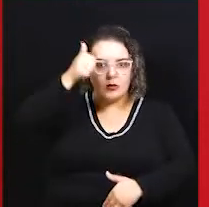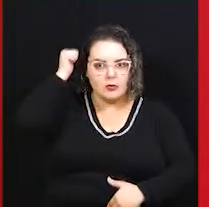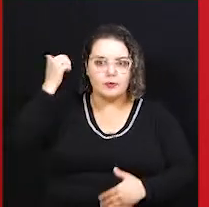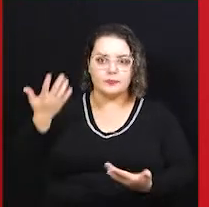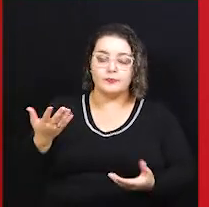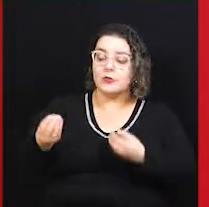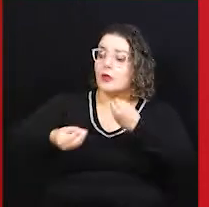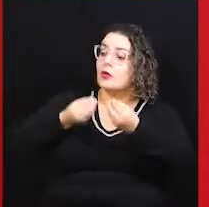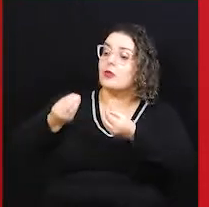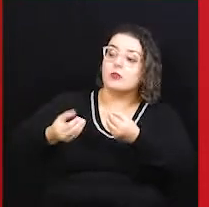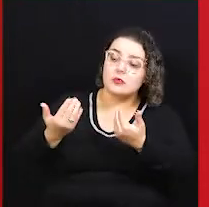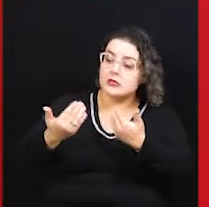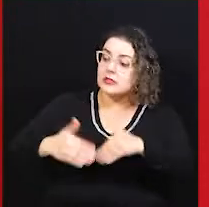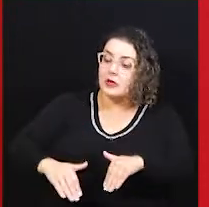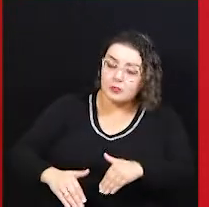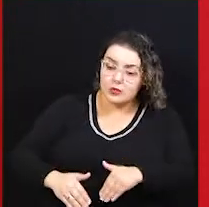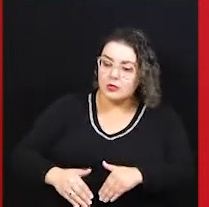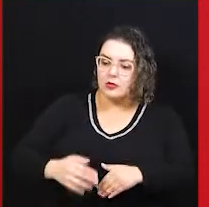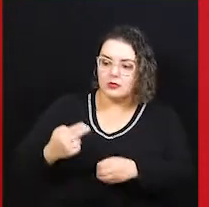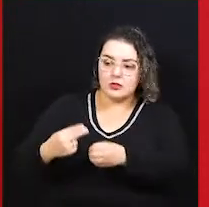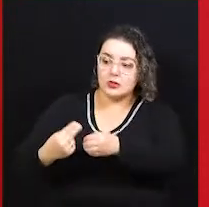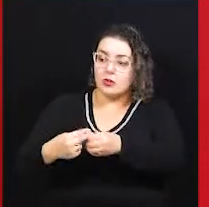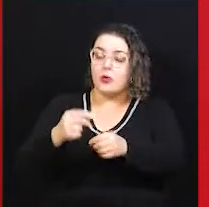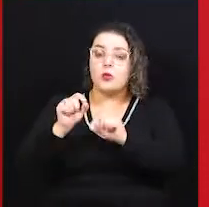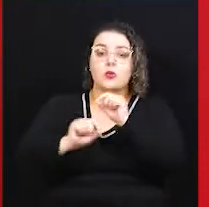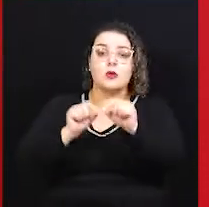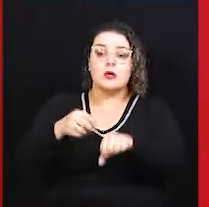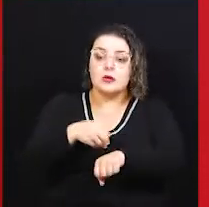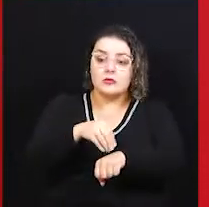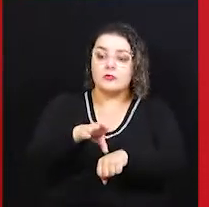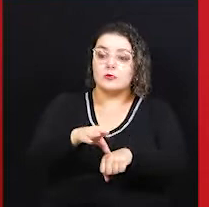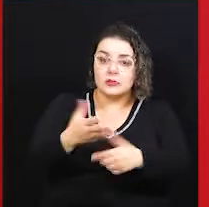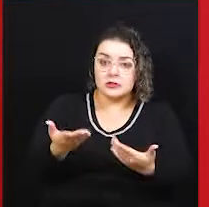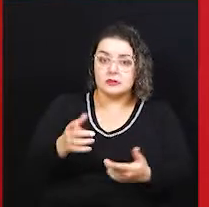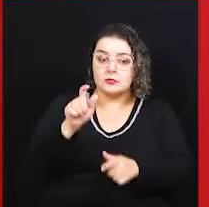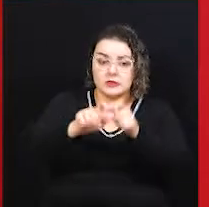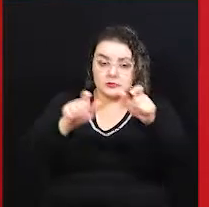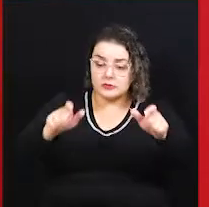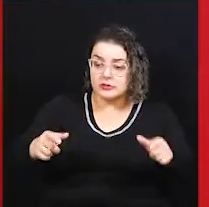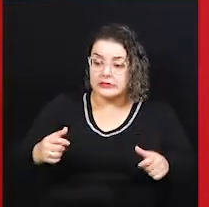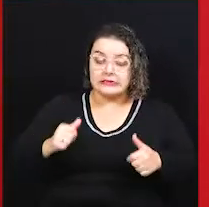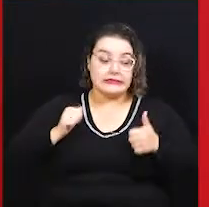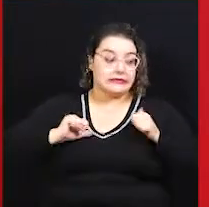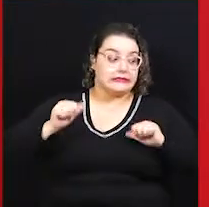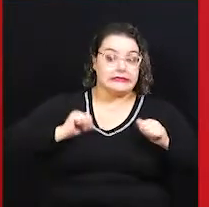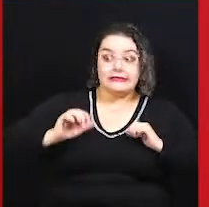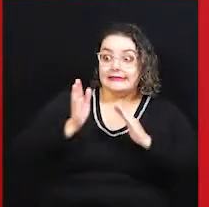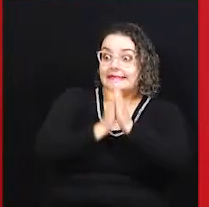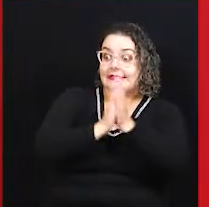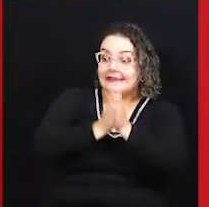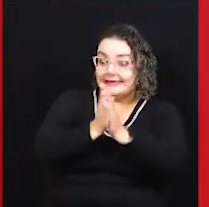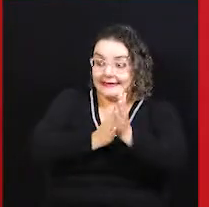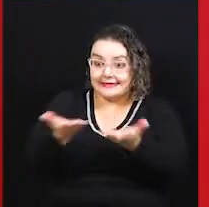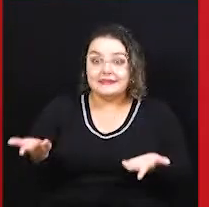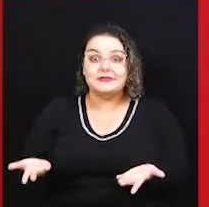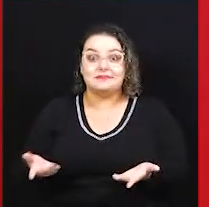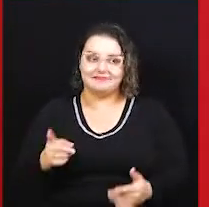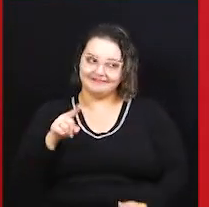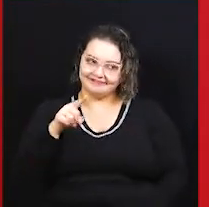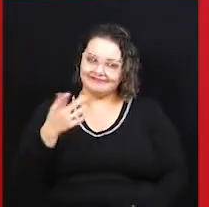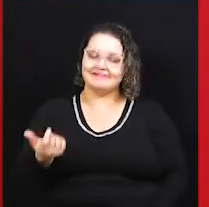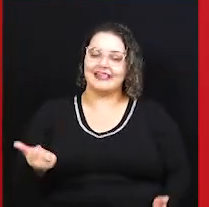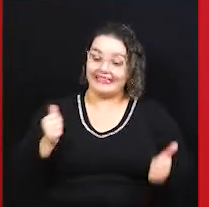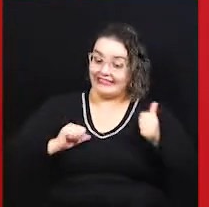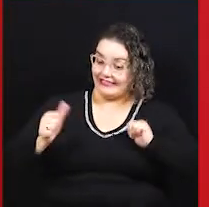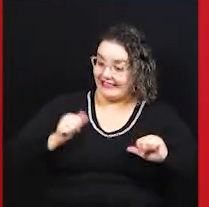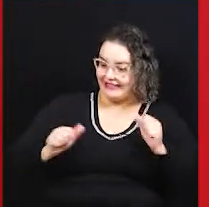ser aí a prova da Unicamp? O que você pode já passar para o pessoal que vai prestar, que está ansioso pra caramba, A ansiedade